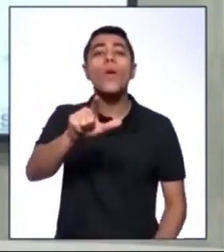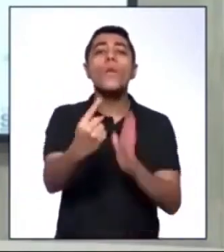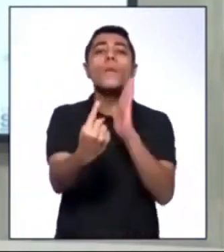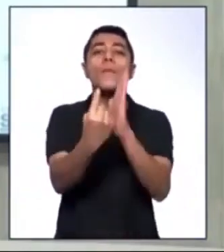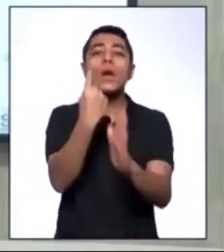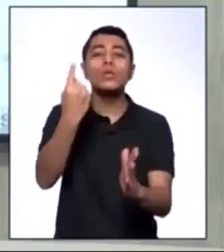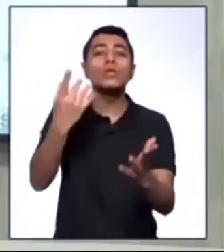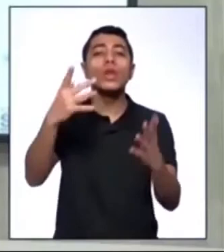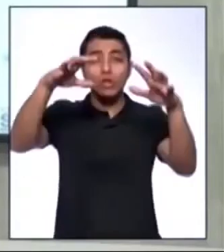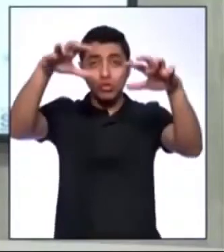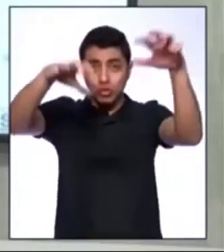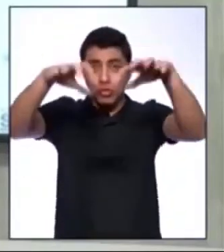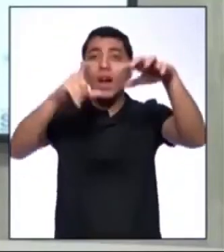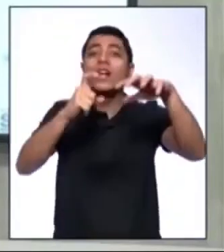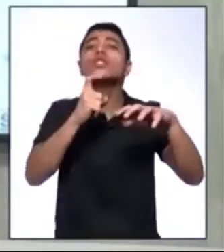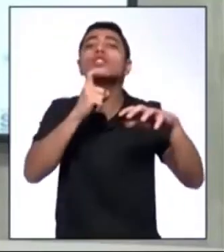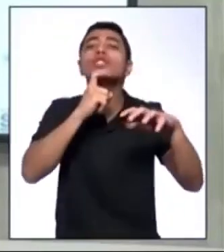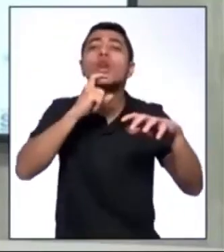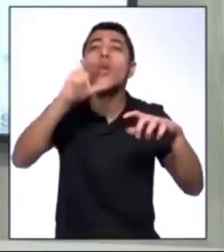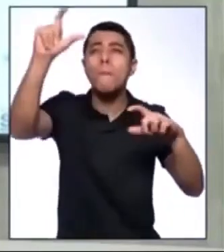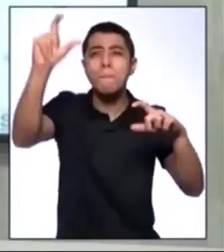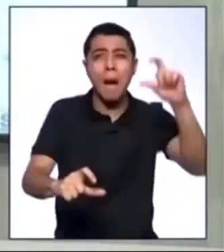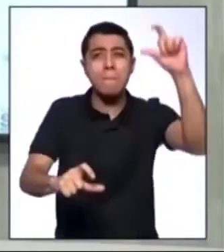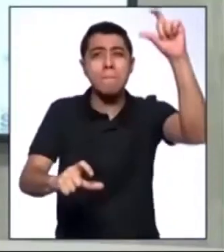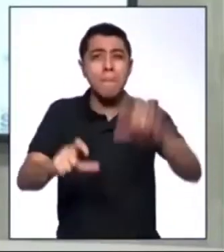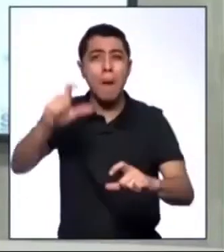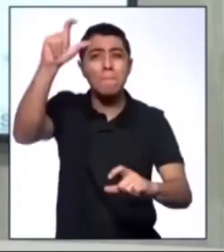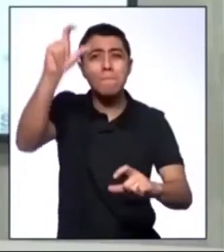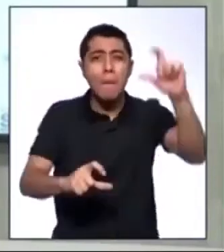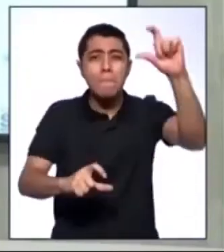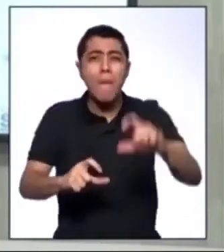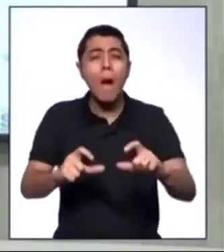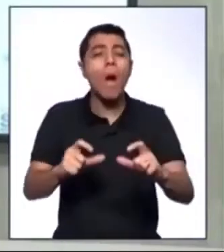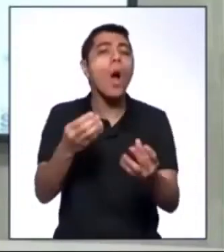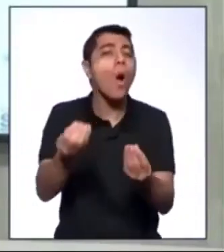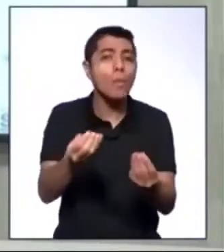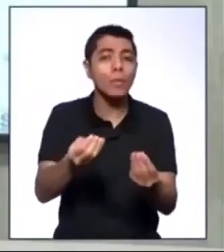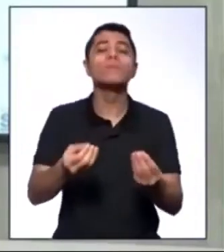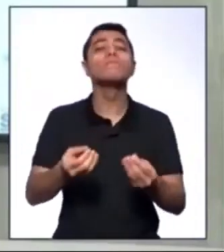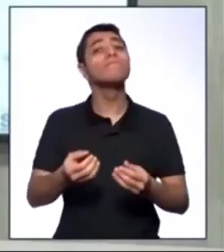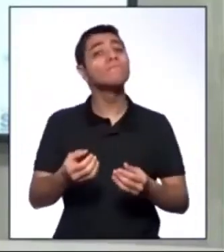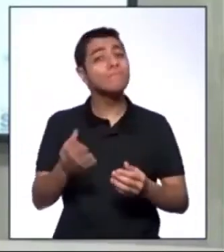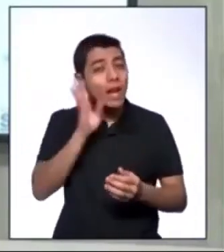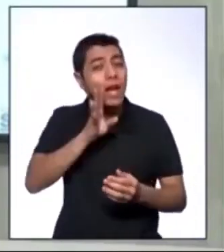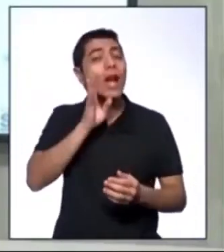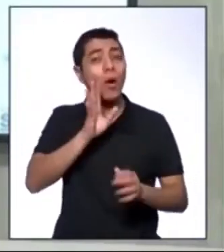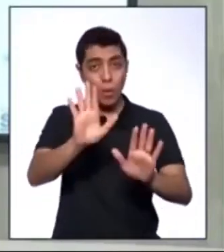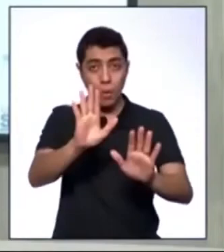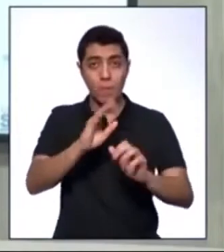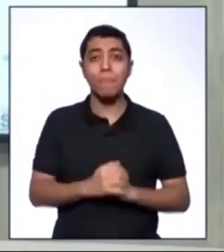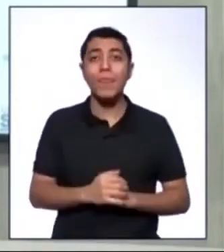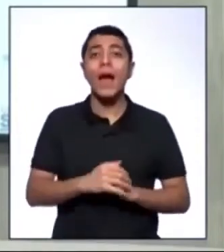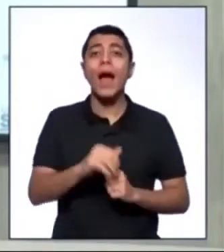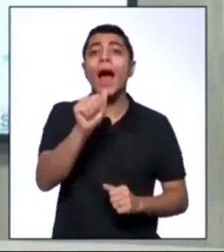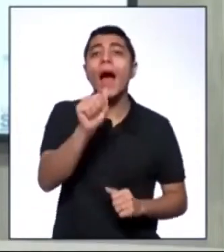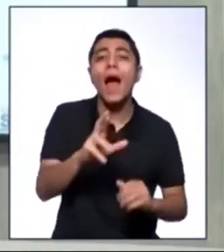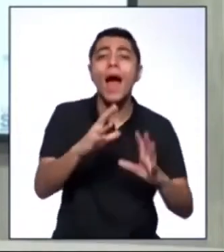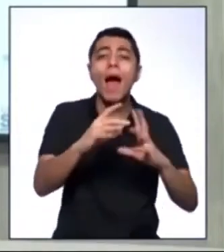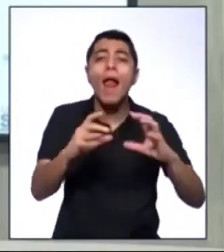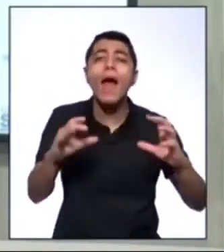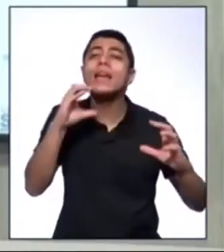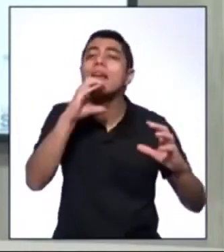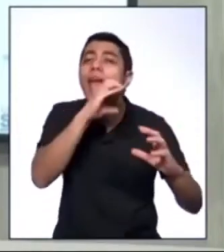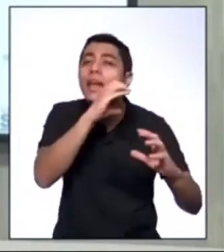Ótima pergunta. Olha só, o ar quente tende a acender. Se o ar quente acende, galera, ele acende